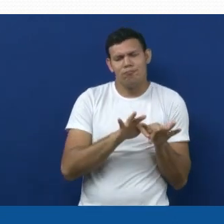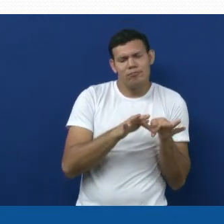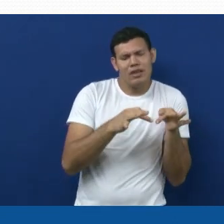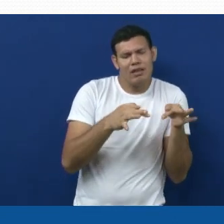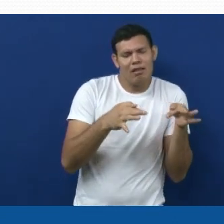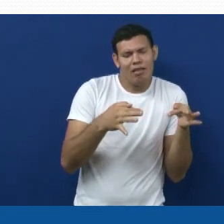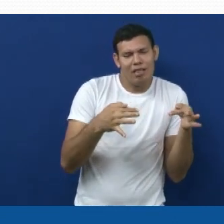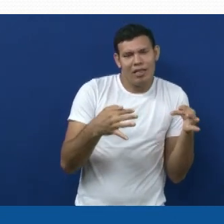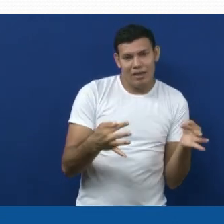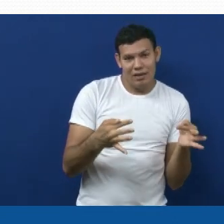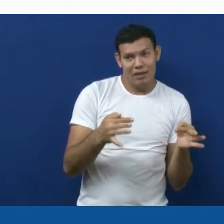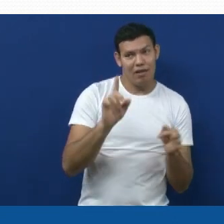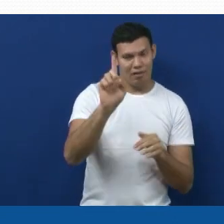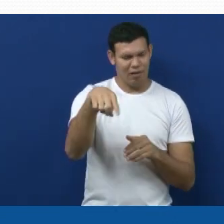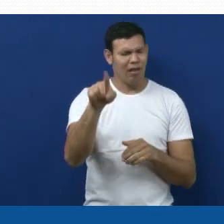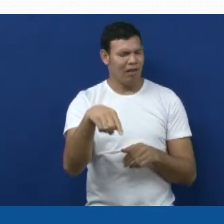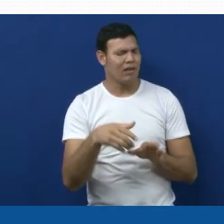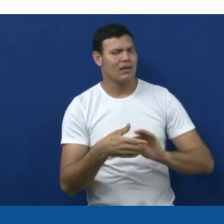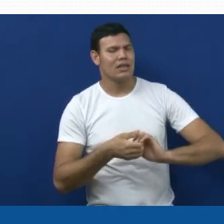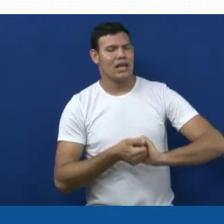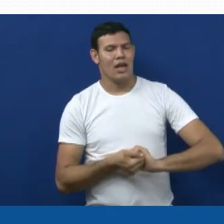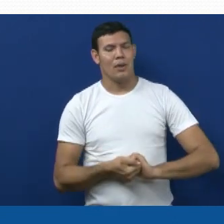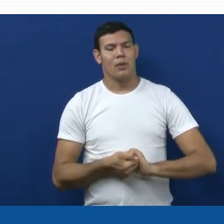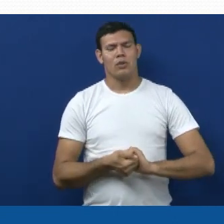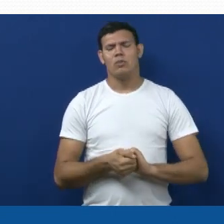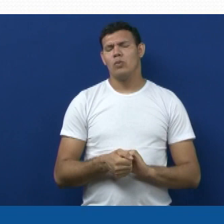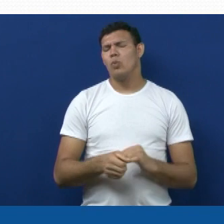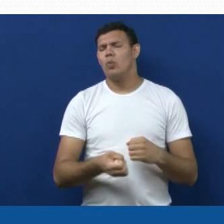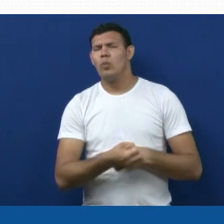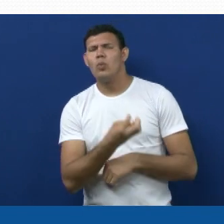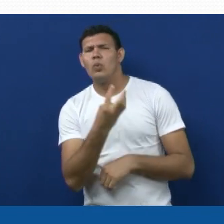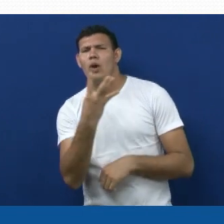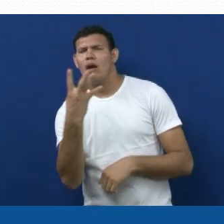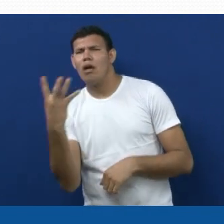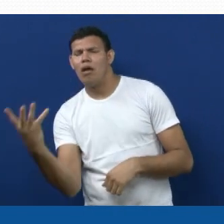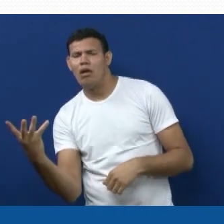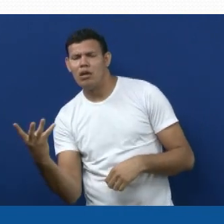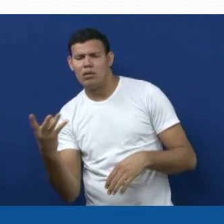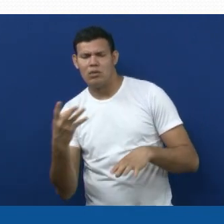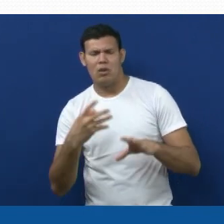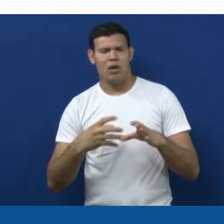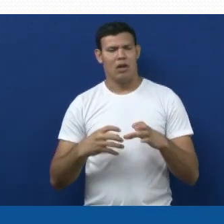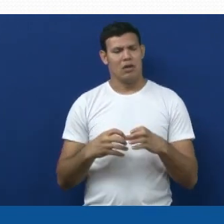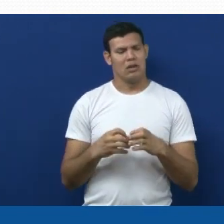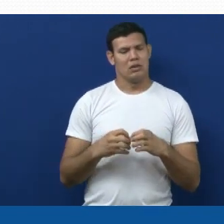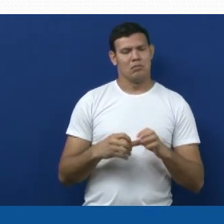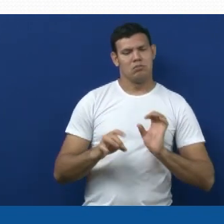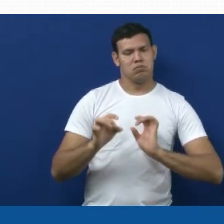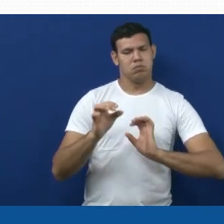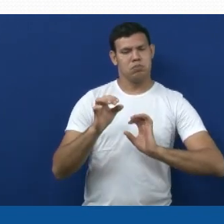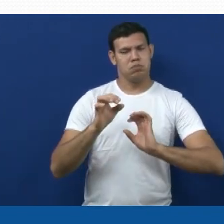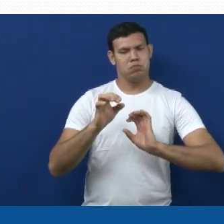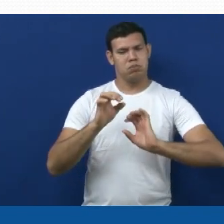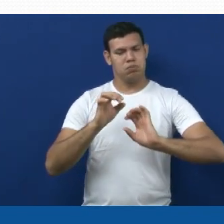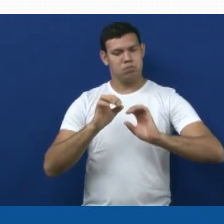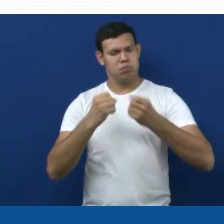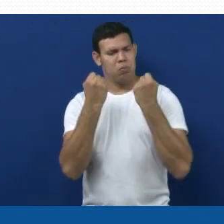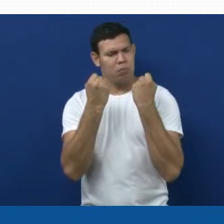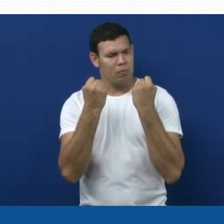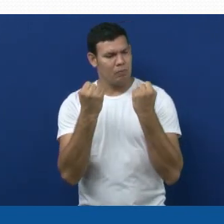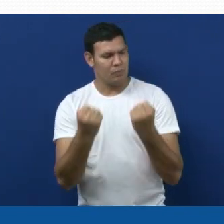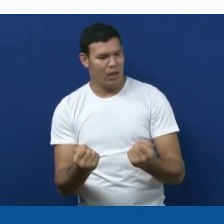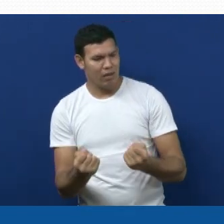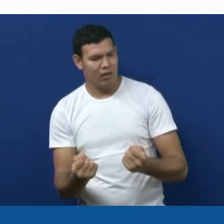a massa é a quantidade de partículas que existe em uma matéria. Imagine a quantidade